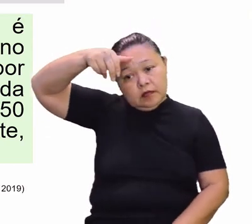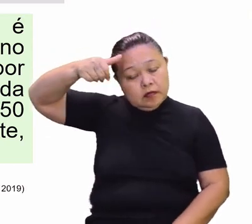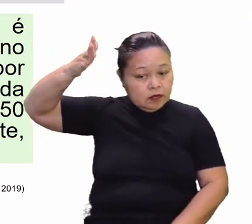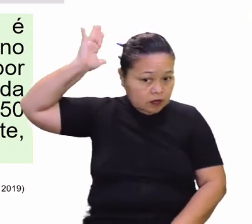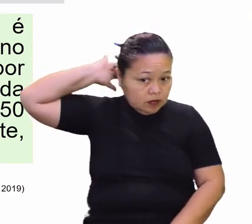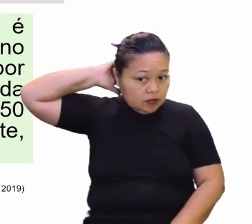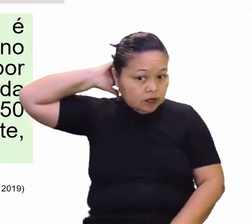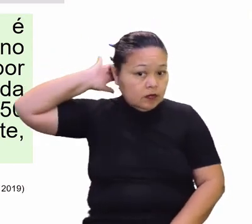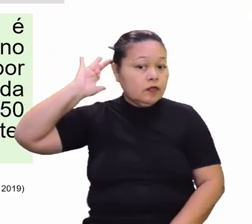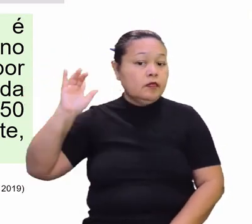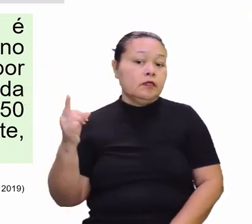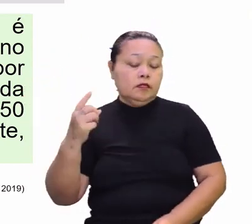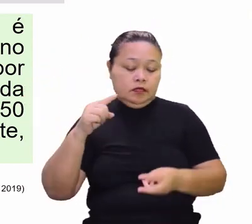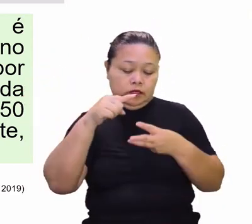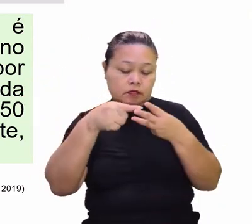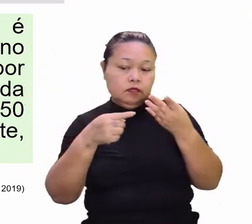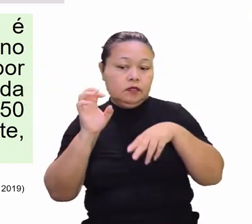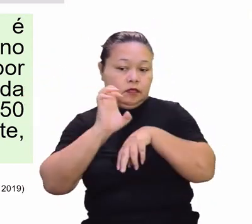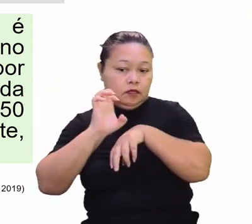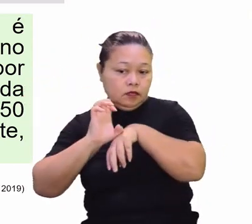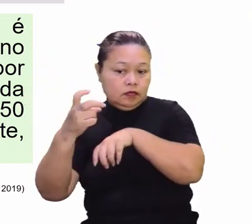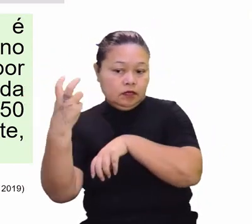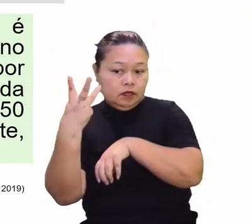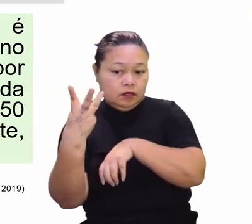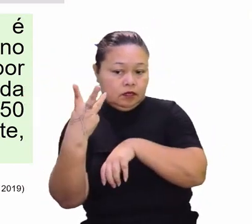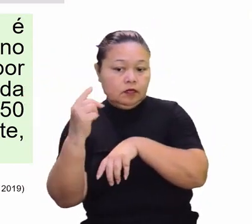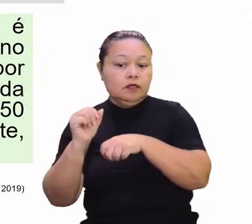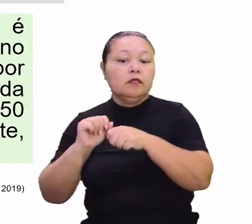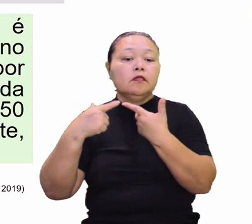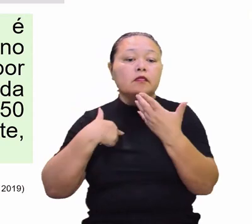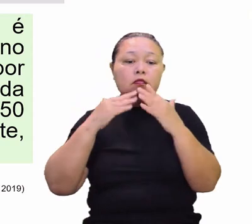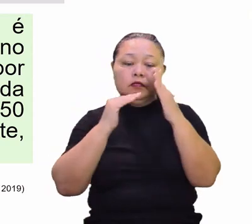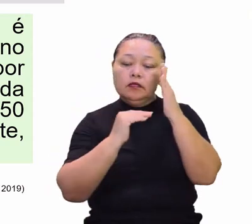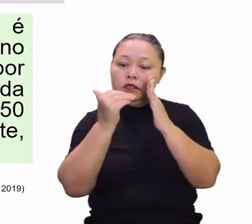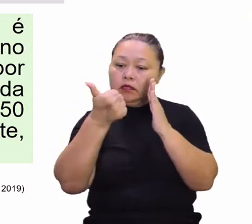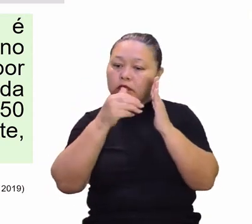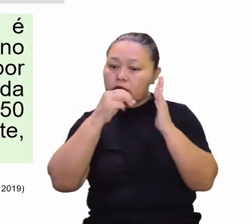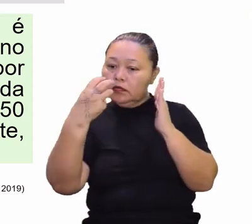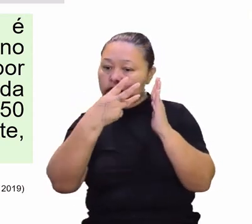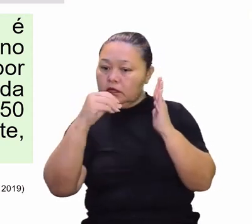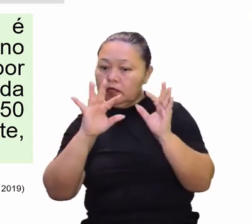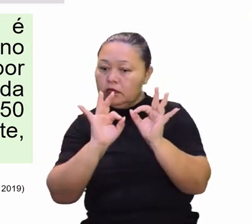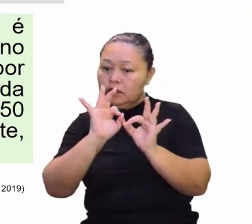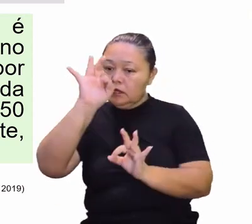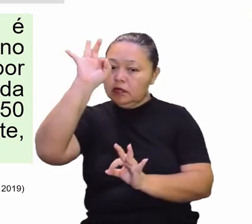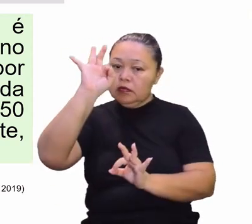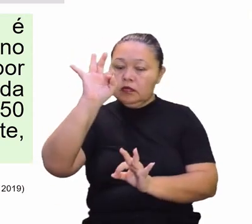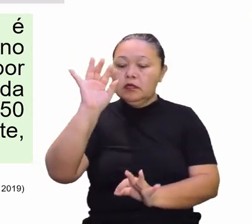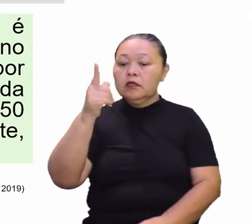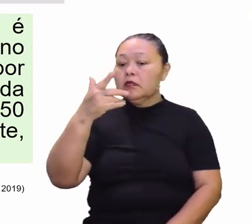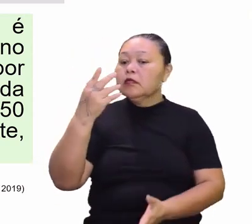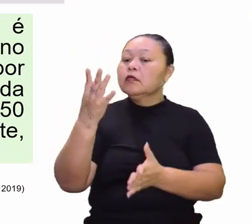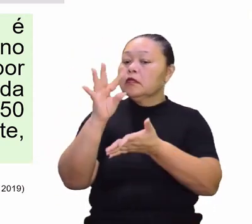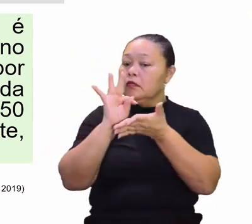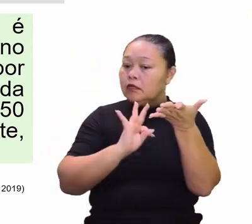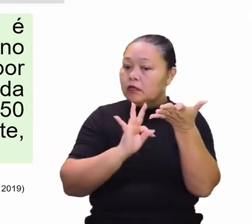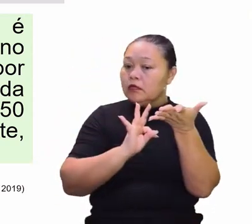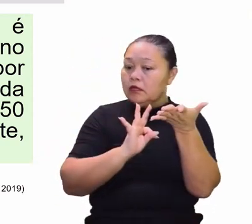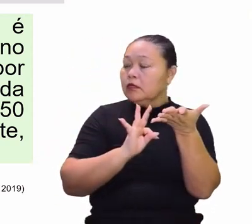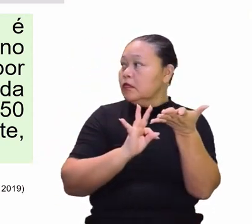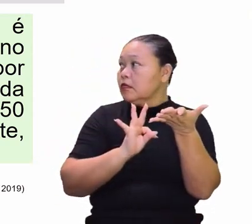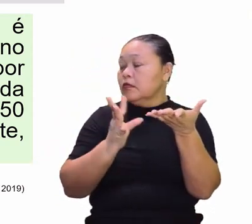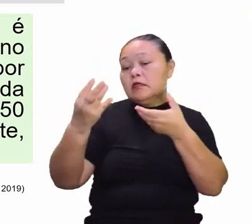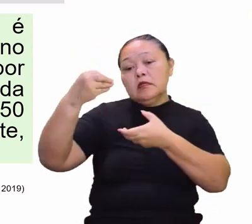Pará. E aí a gente tem uma altitude, né, entre 100 e 300 metros. Que lá no texto original está